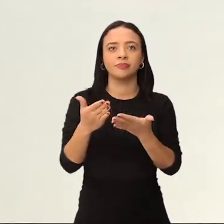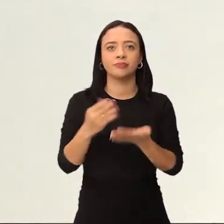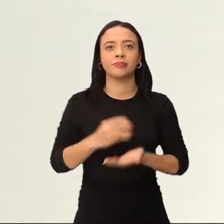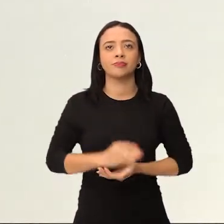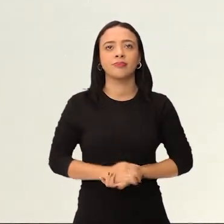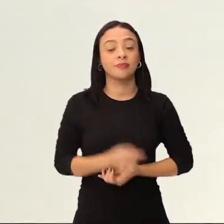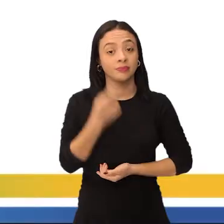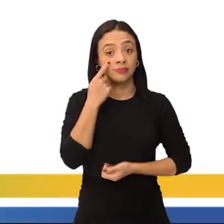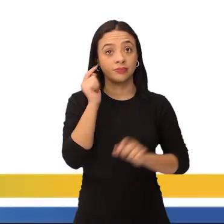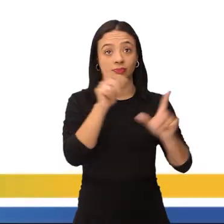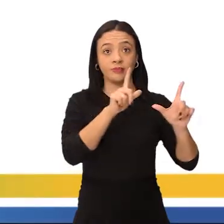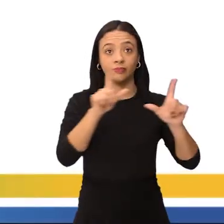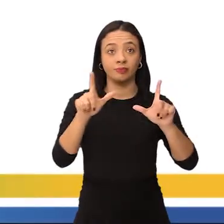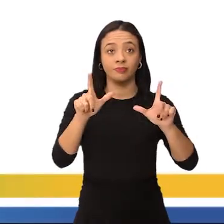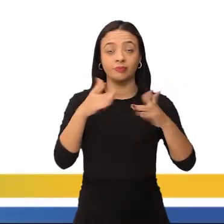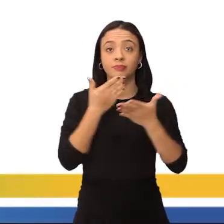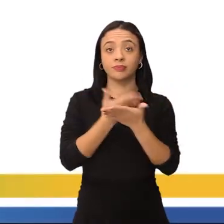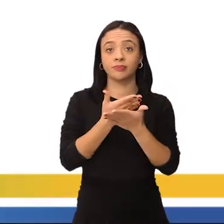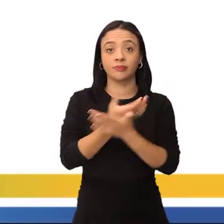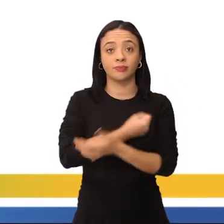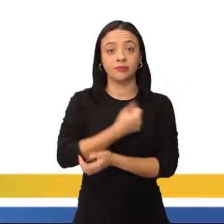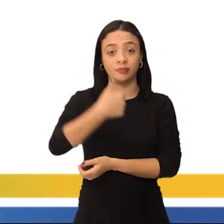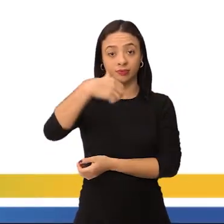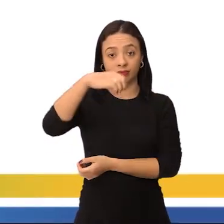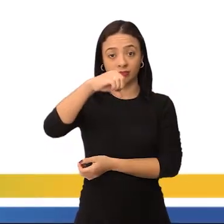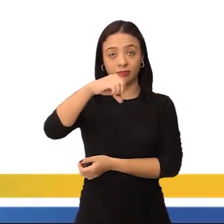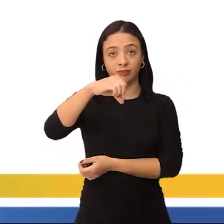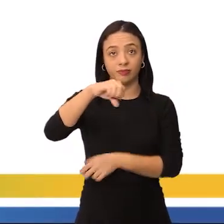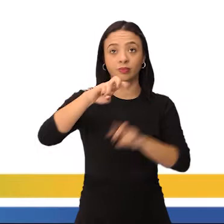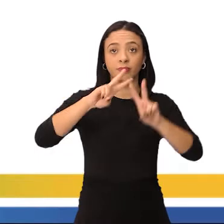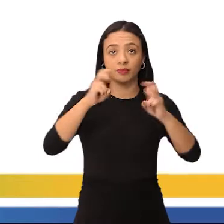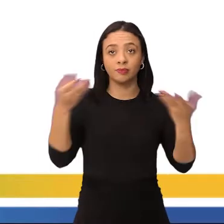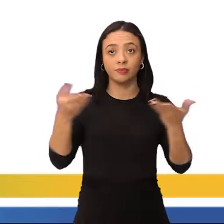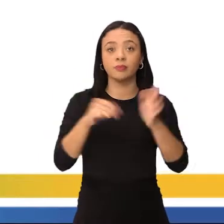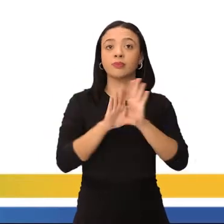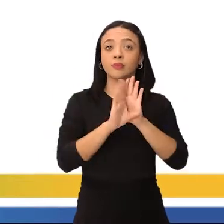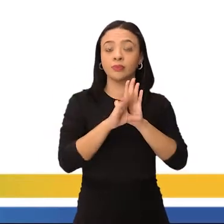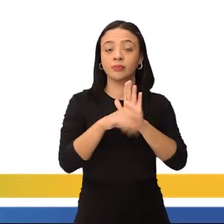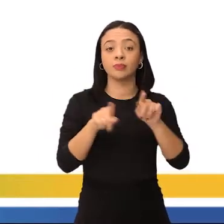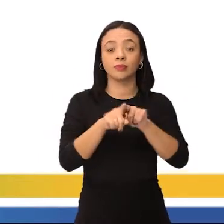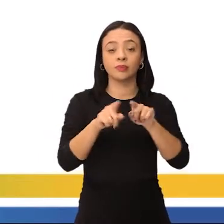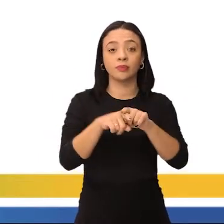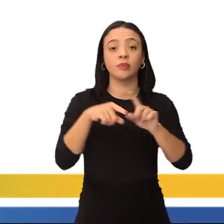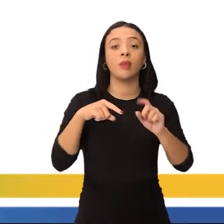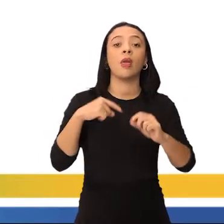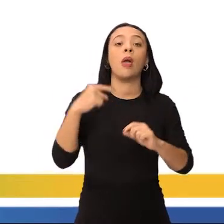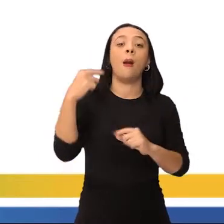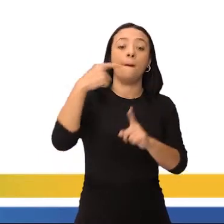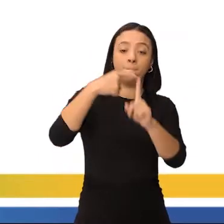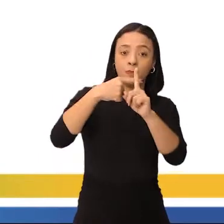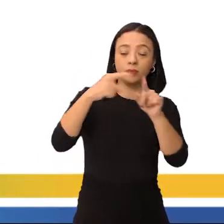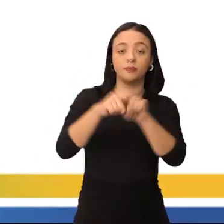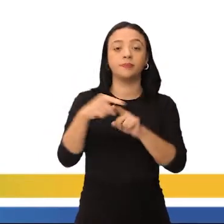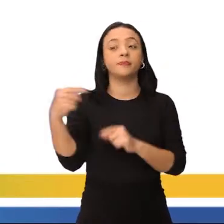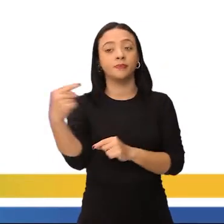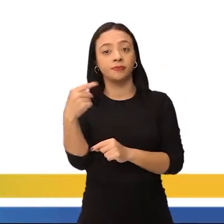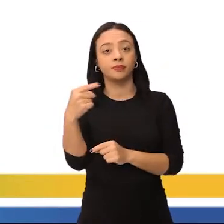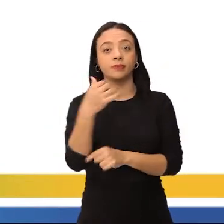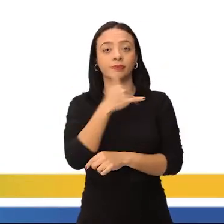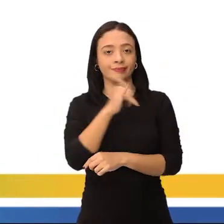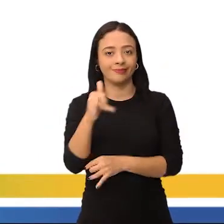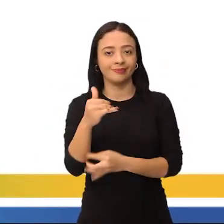da tela com a aula de número 19 e o tema de hoje é conceitos e cargas elétricas ou seja